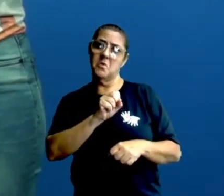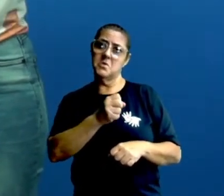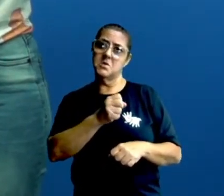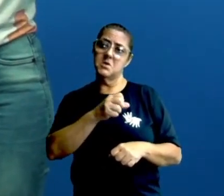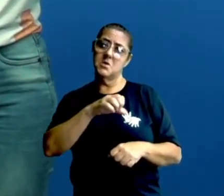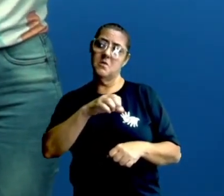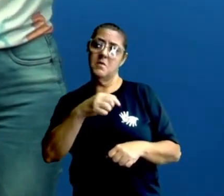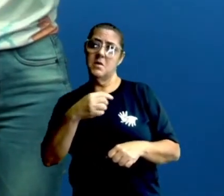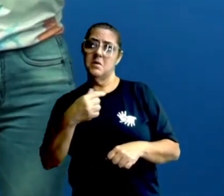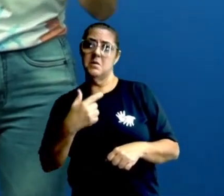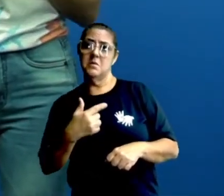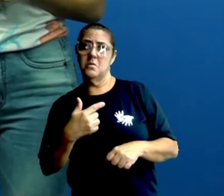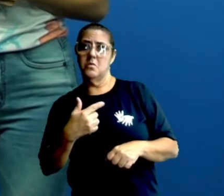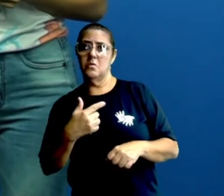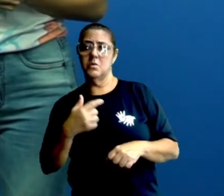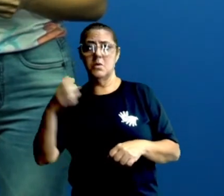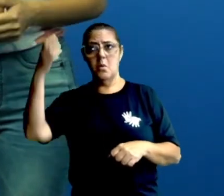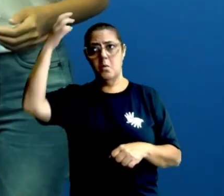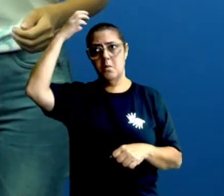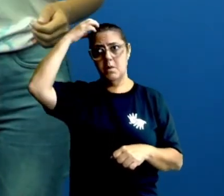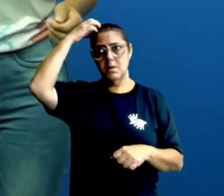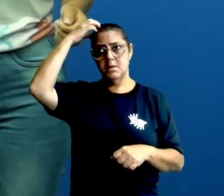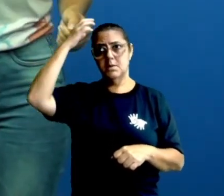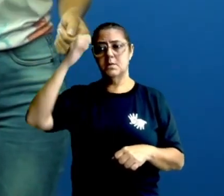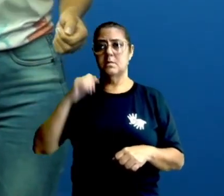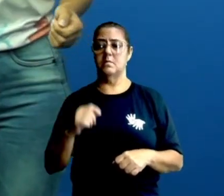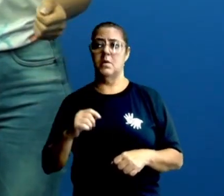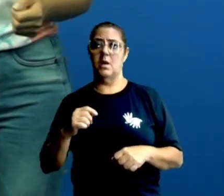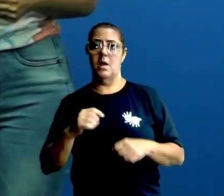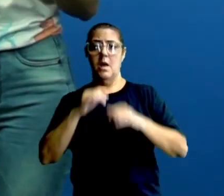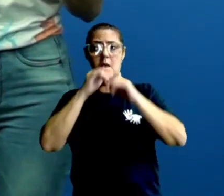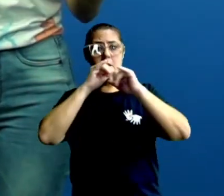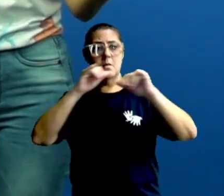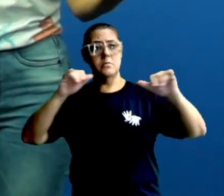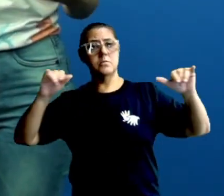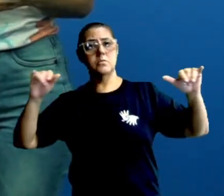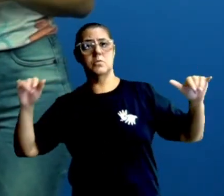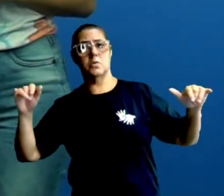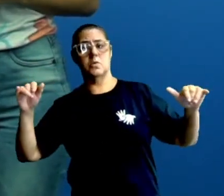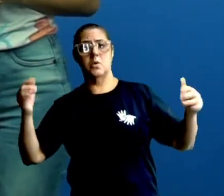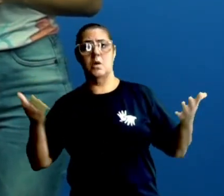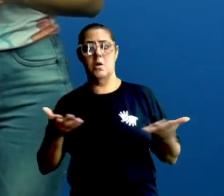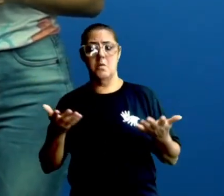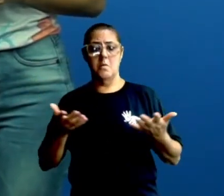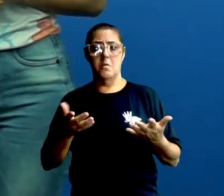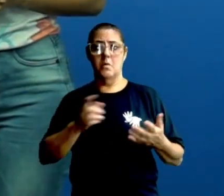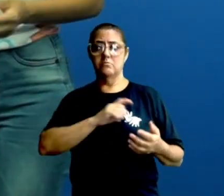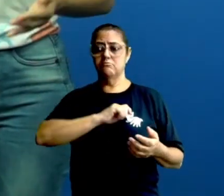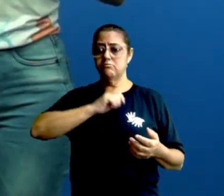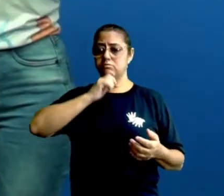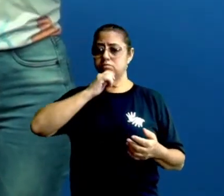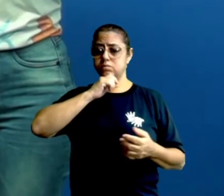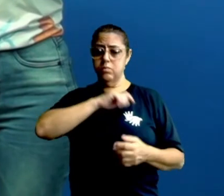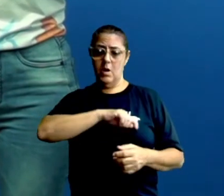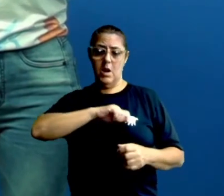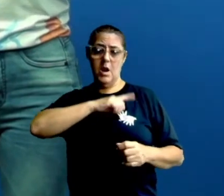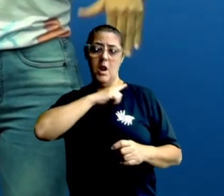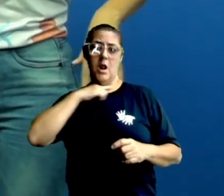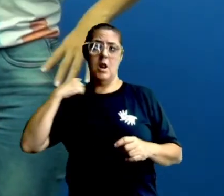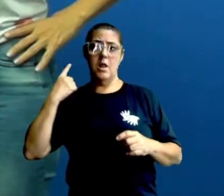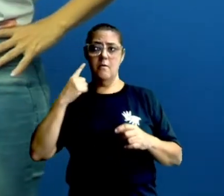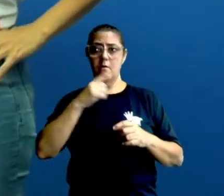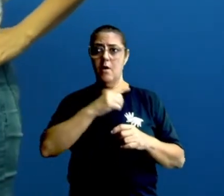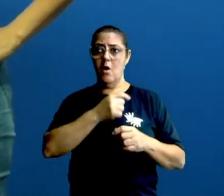o príncipe regente Dom Pedro, ele proclama a independência, como nós sabemos.